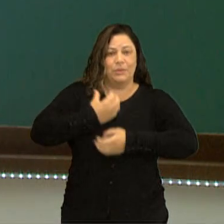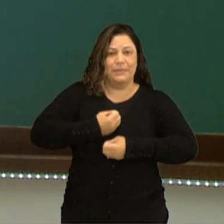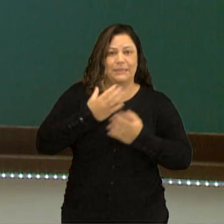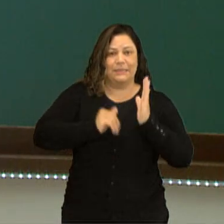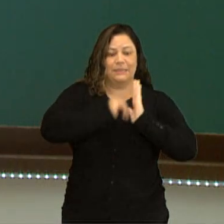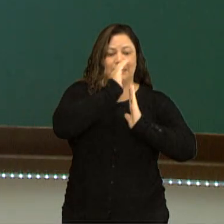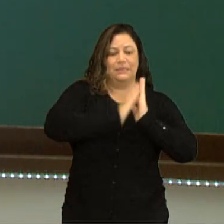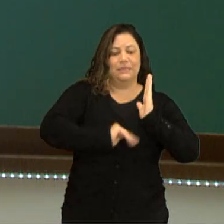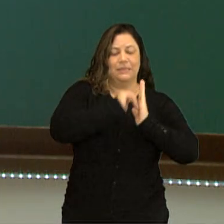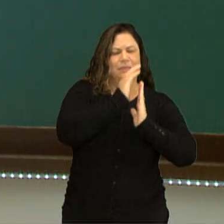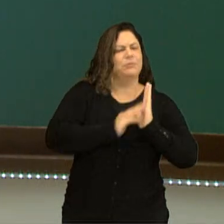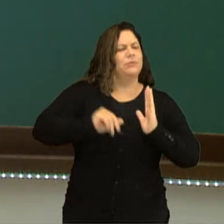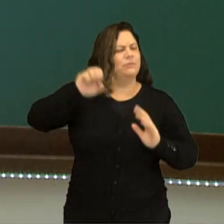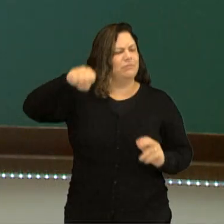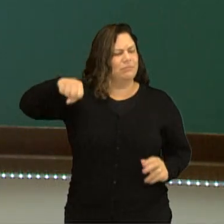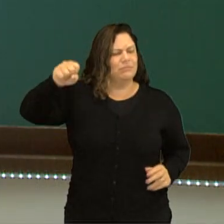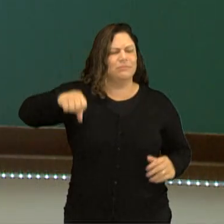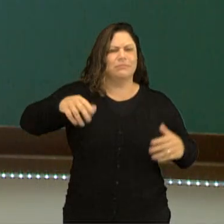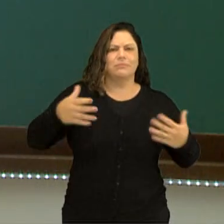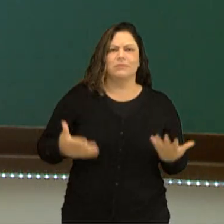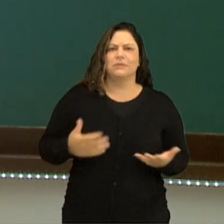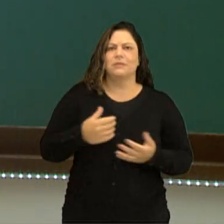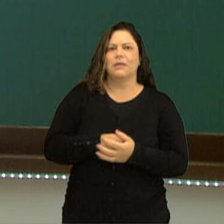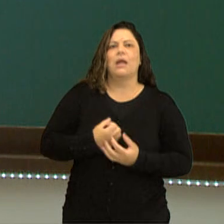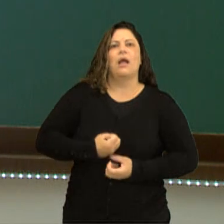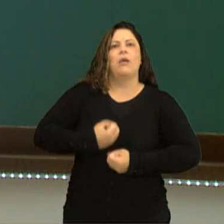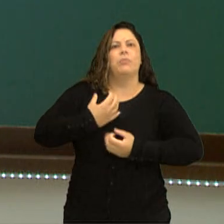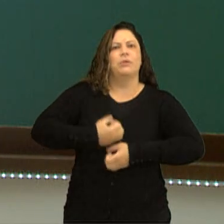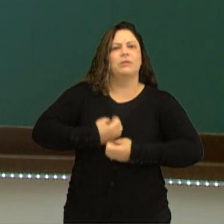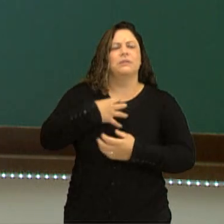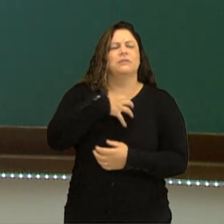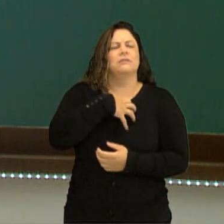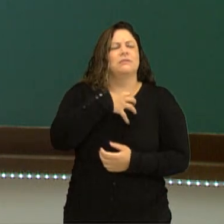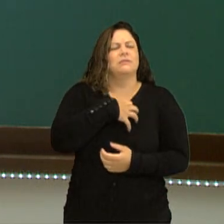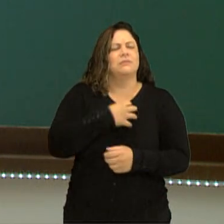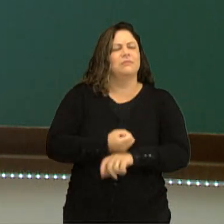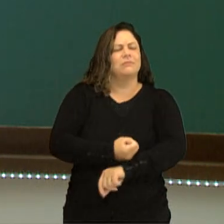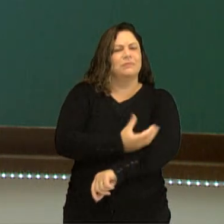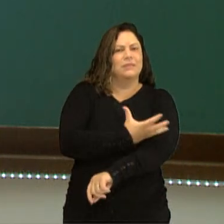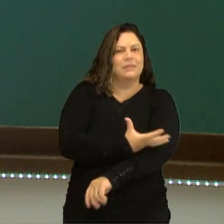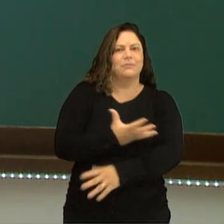pintura? Sim, a poesia é falar de sentimentos, expressar